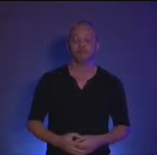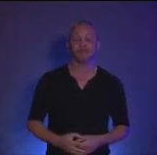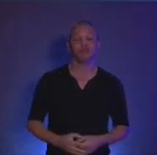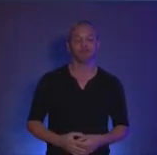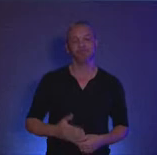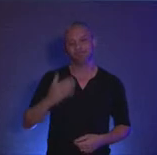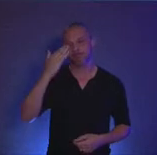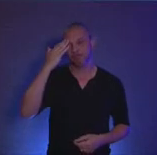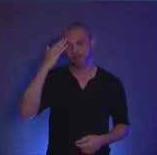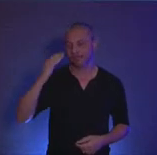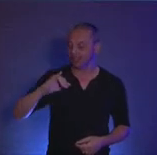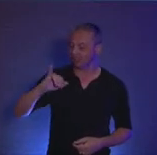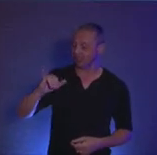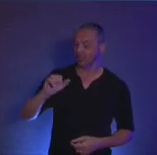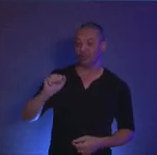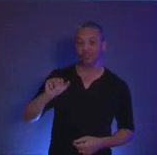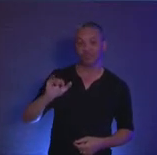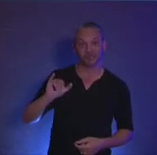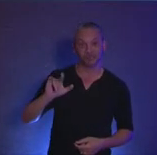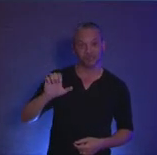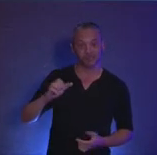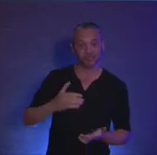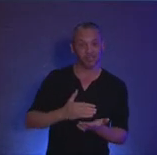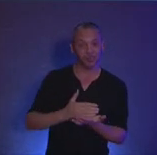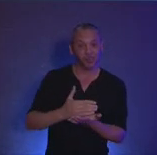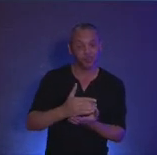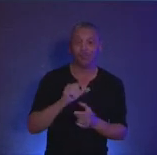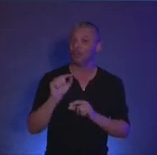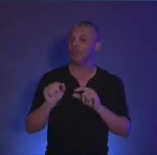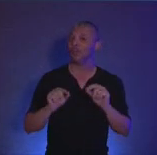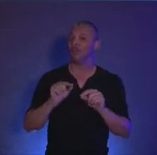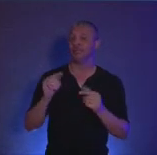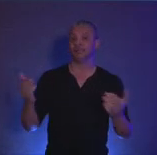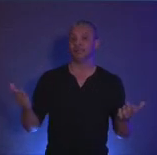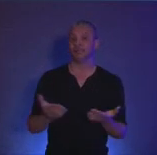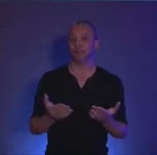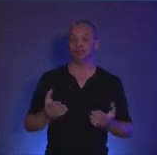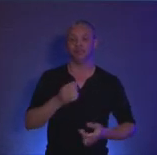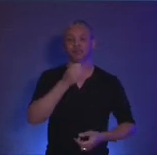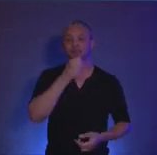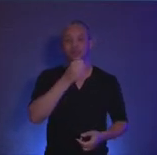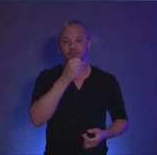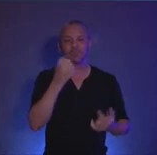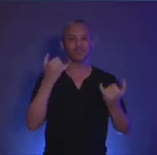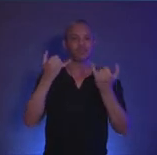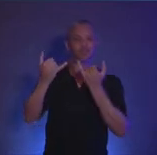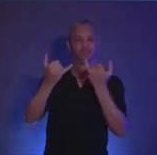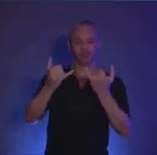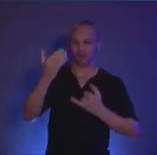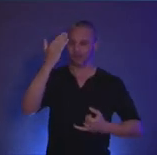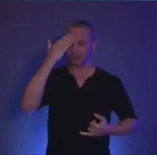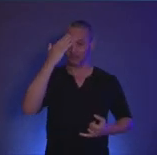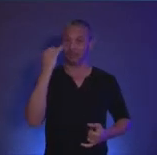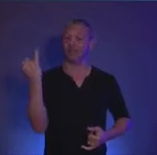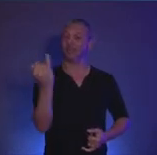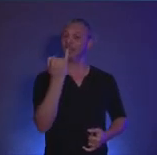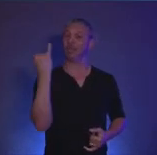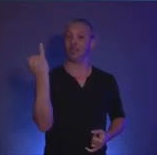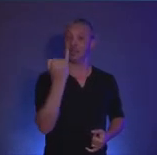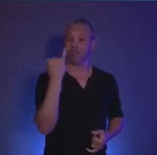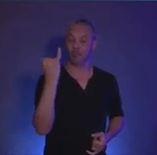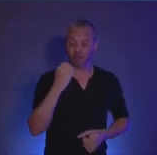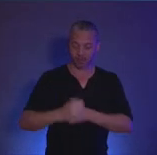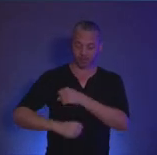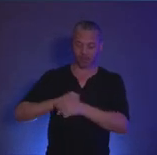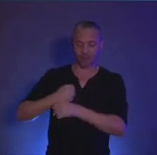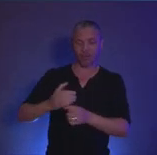Bom, obrigada, Jamile. Vamos lá, então. O jornalismo de dados, a gente sabe que se provou fundamental nesses últimos anos, né?